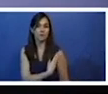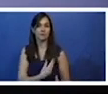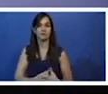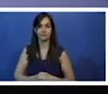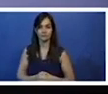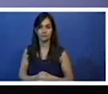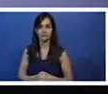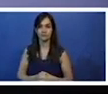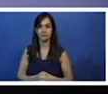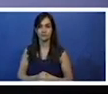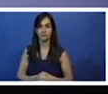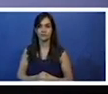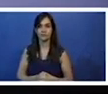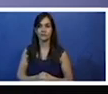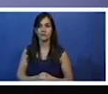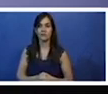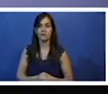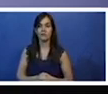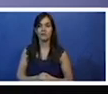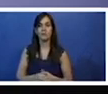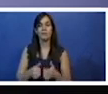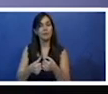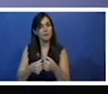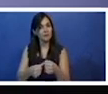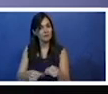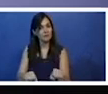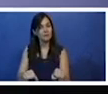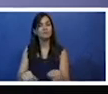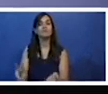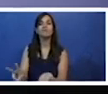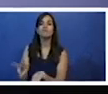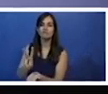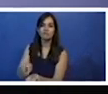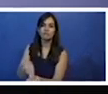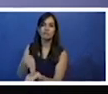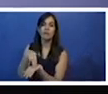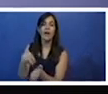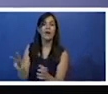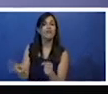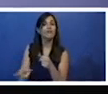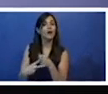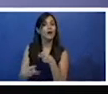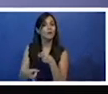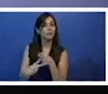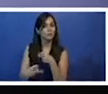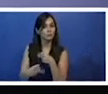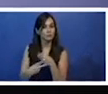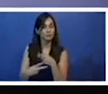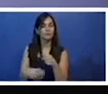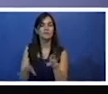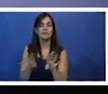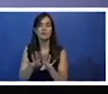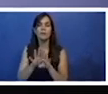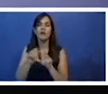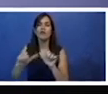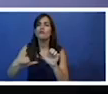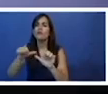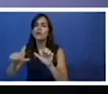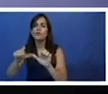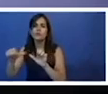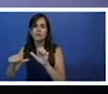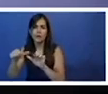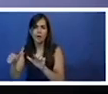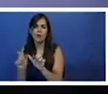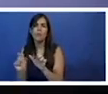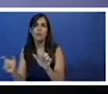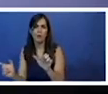nós. Permanecermos o nosso verbo também está flexionado no plural, porque nós,